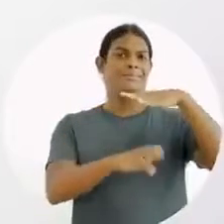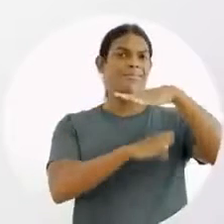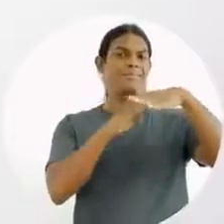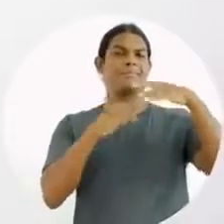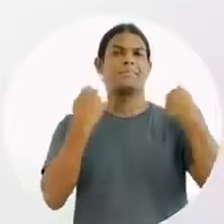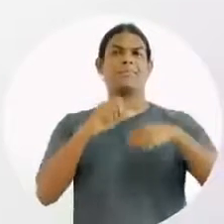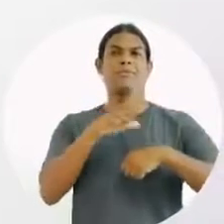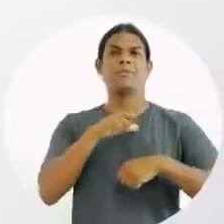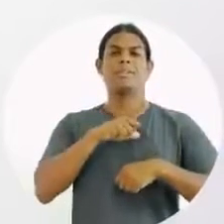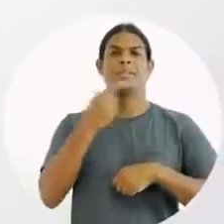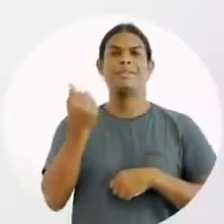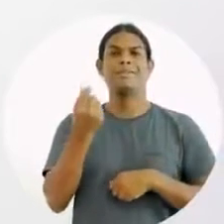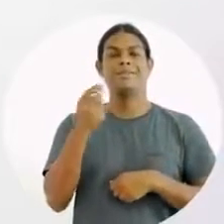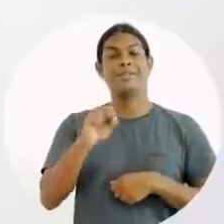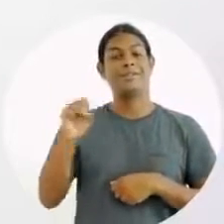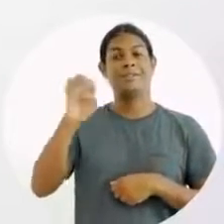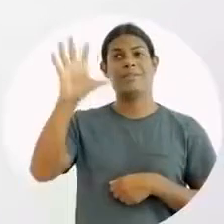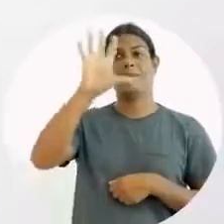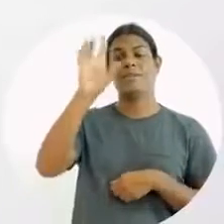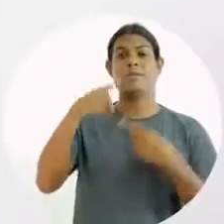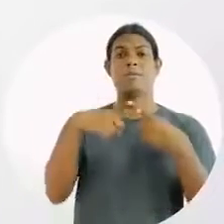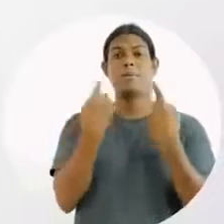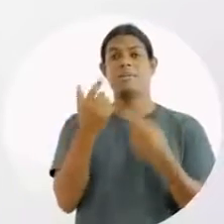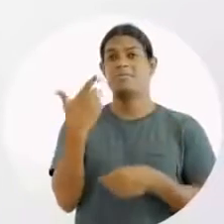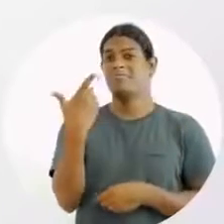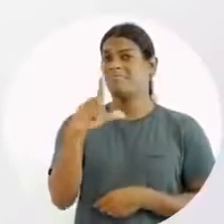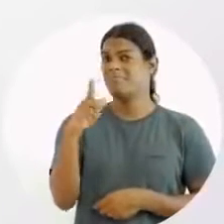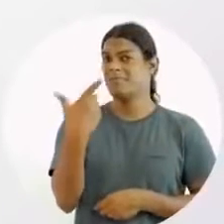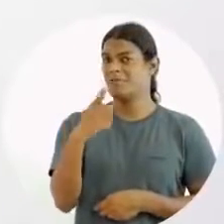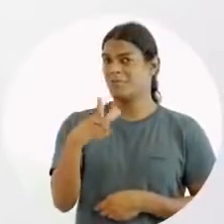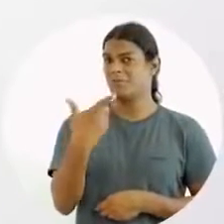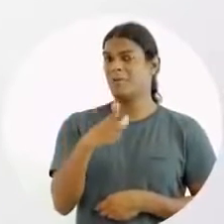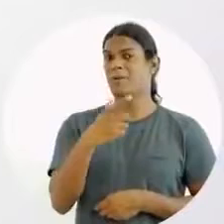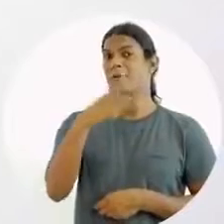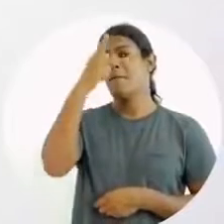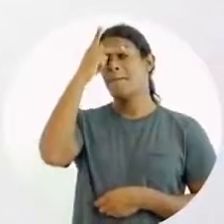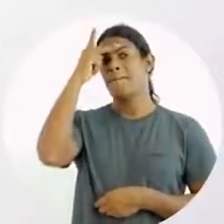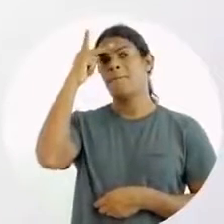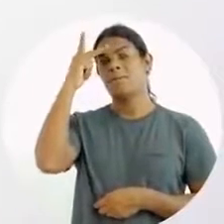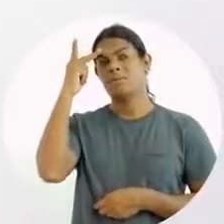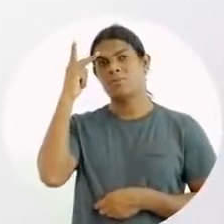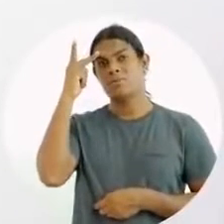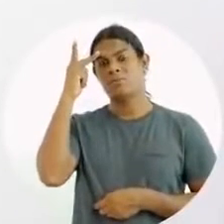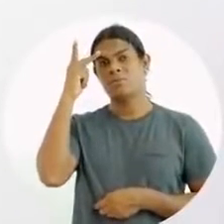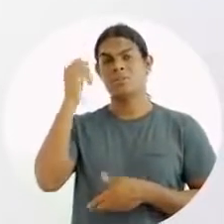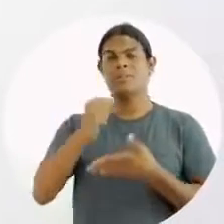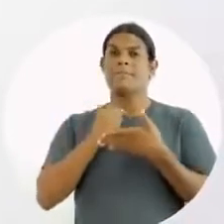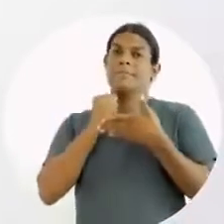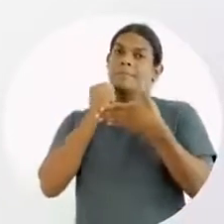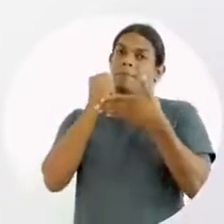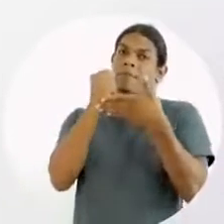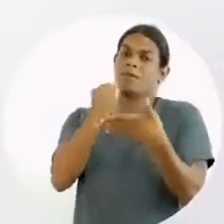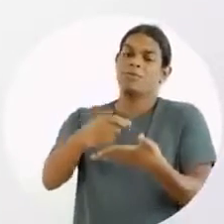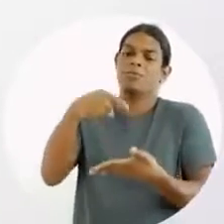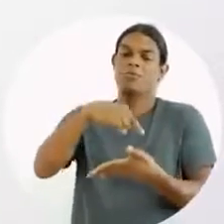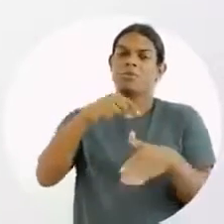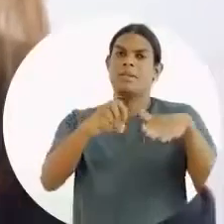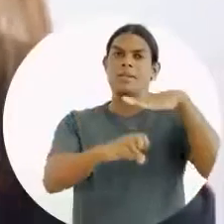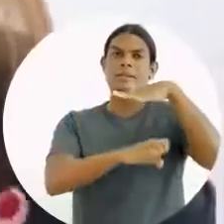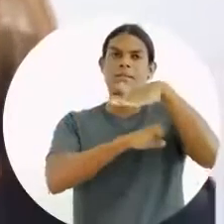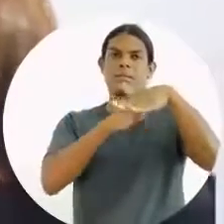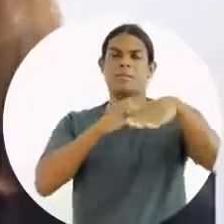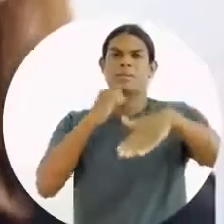estrutura física que for, mas se eu não tiver pessoas que sejam produtivas, eu não consigo